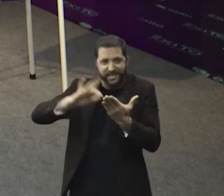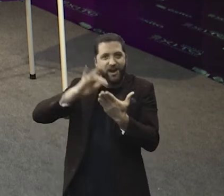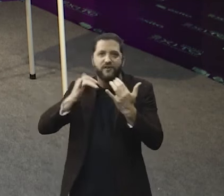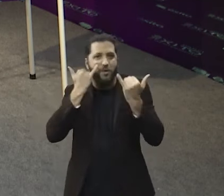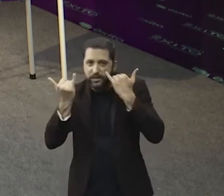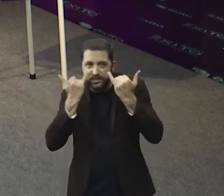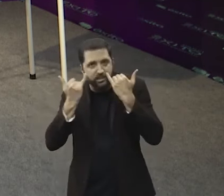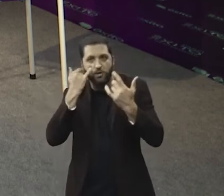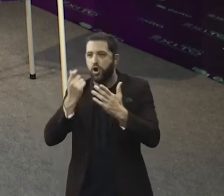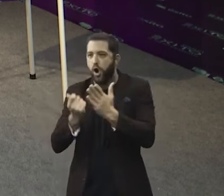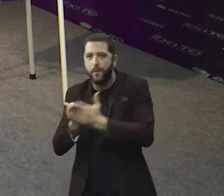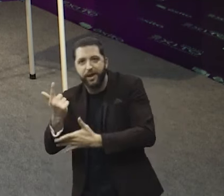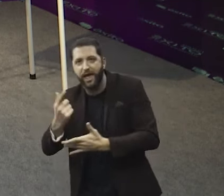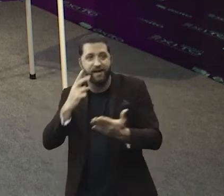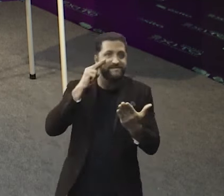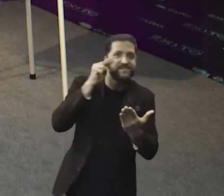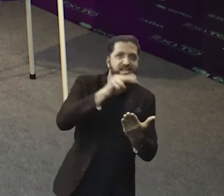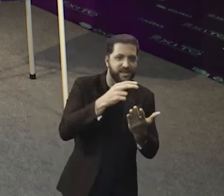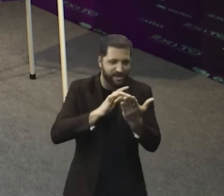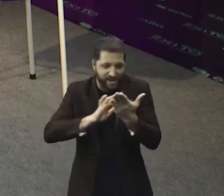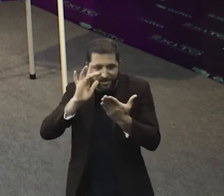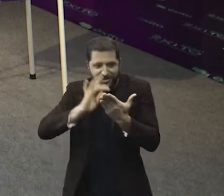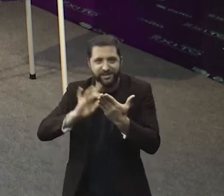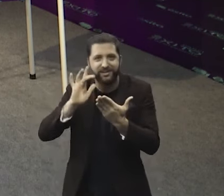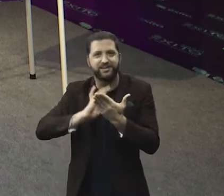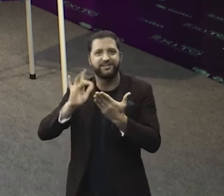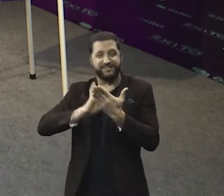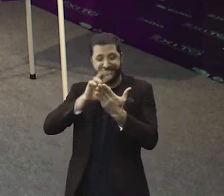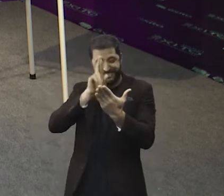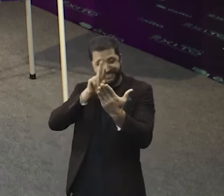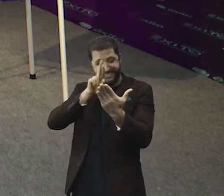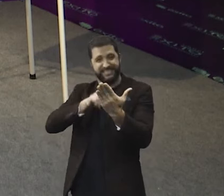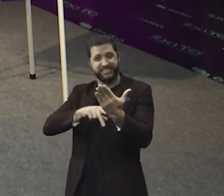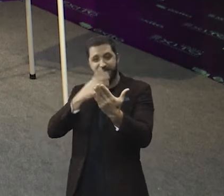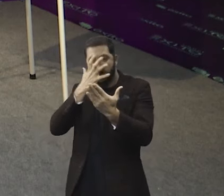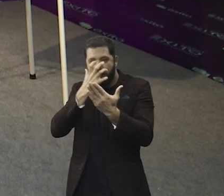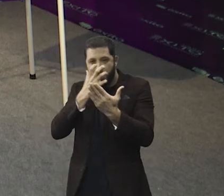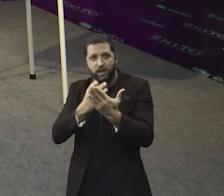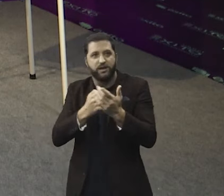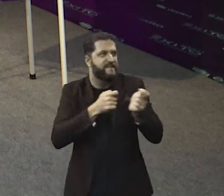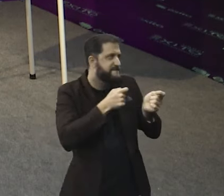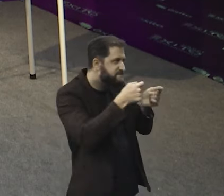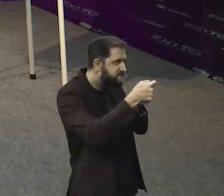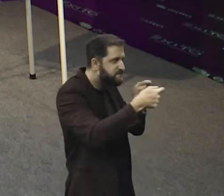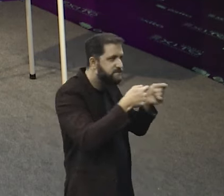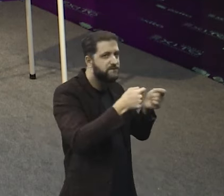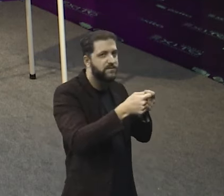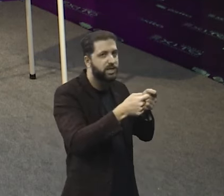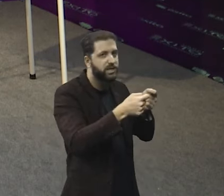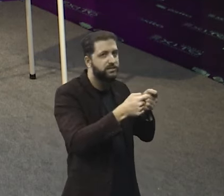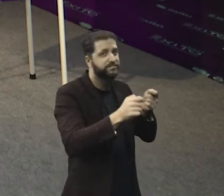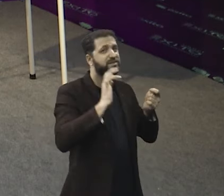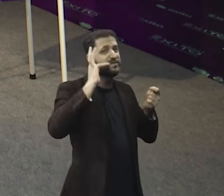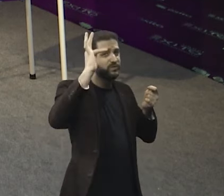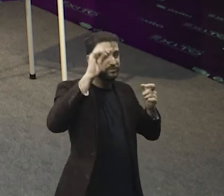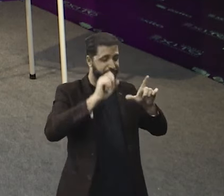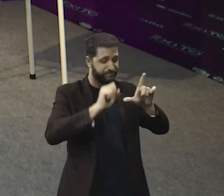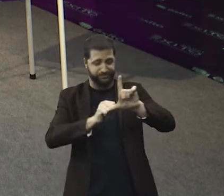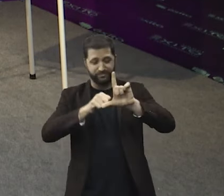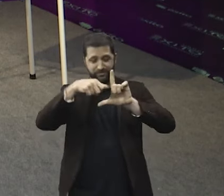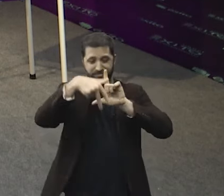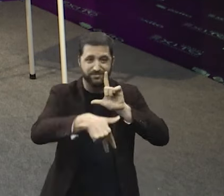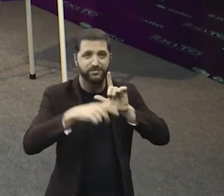possa ver então essa realidade virtual ela vai aproximar-se muito mais de você